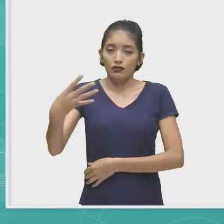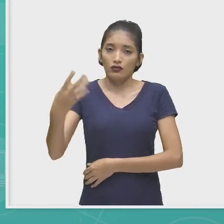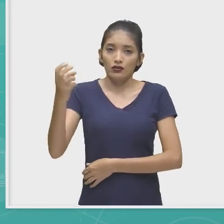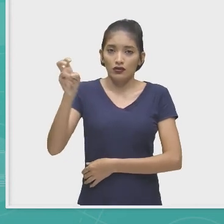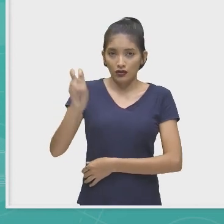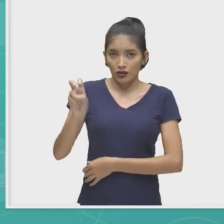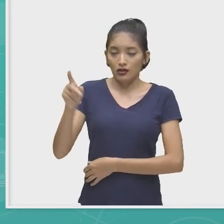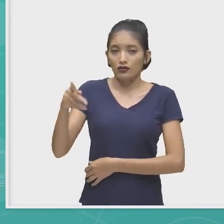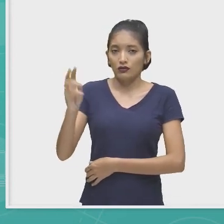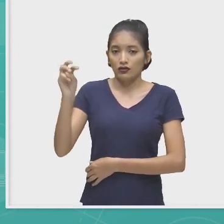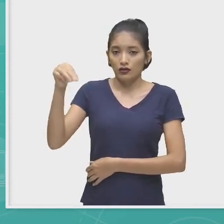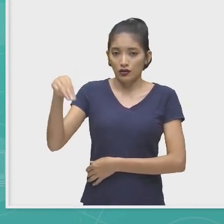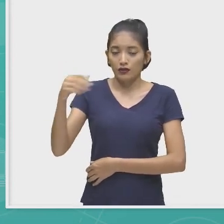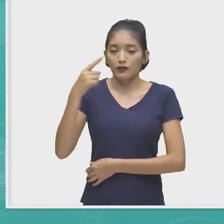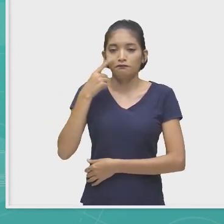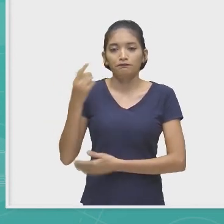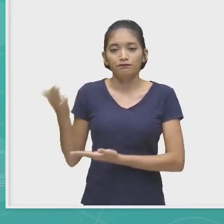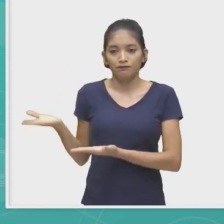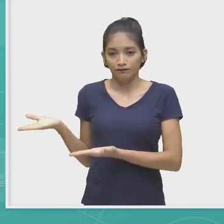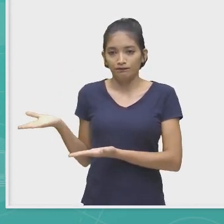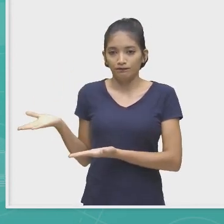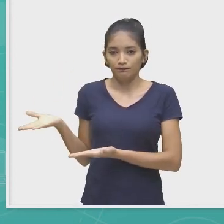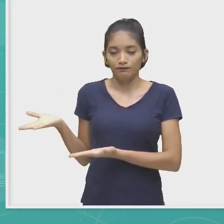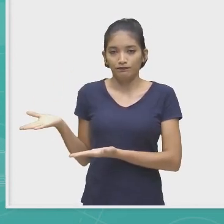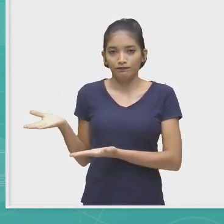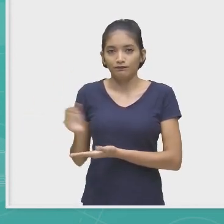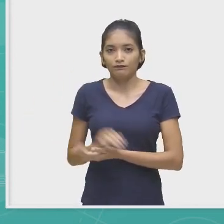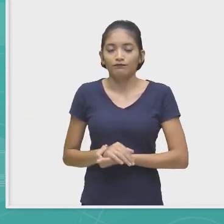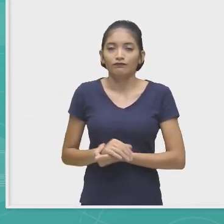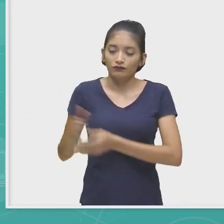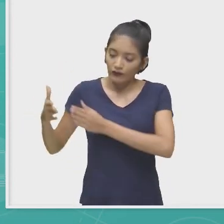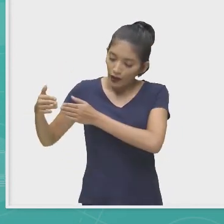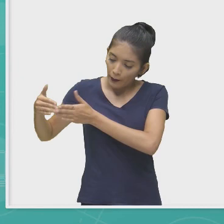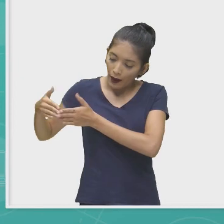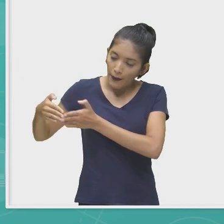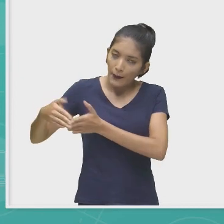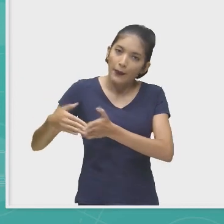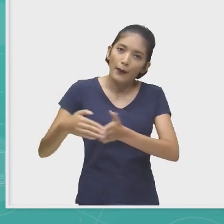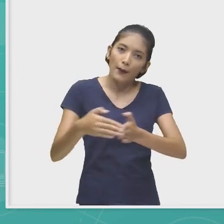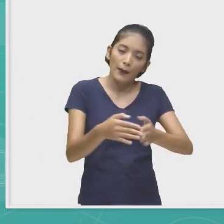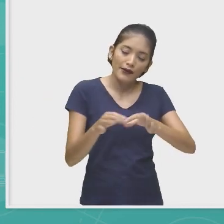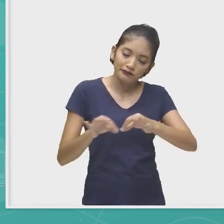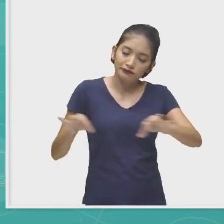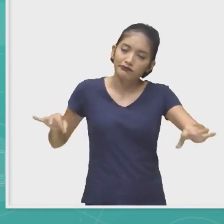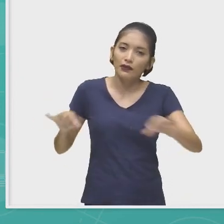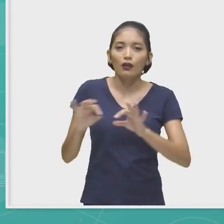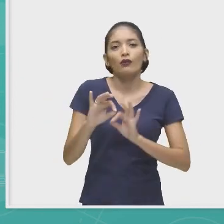445 quilômetros. É muita água para ser percorrida, né?